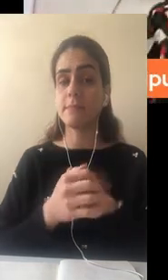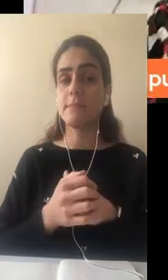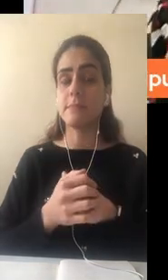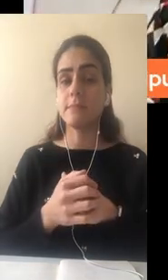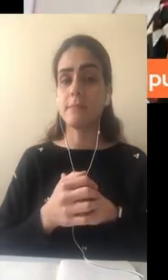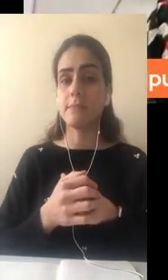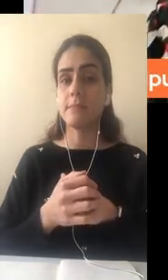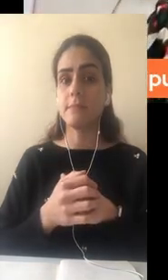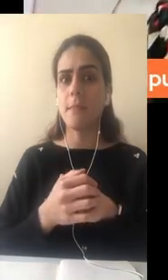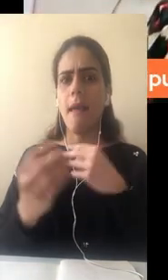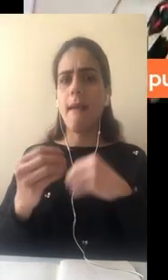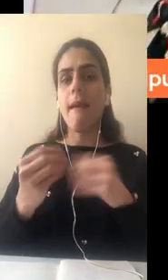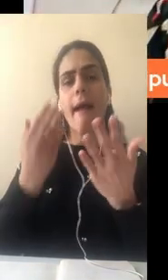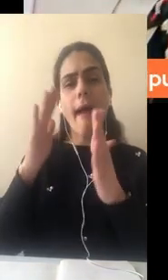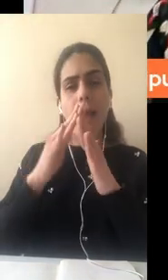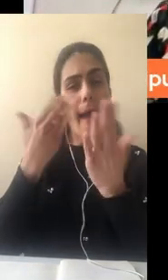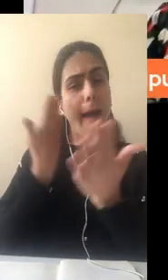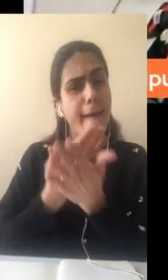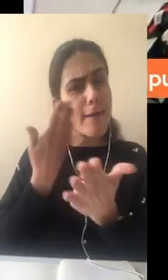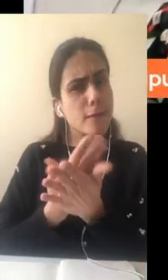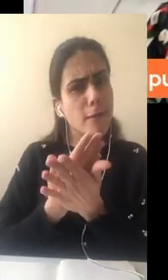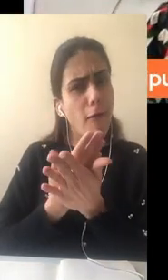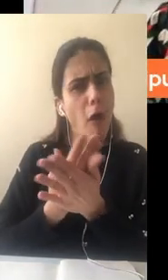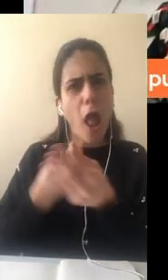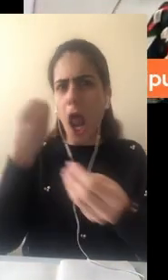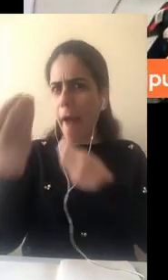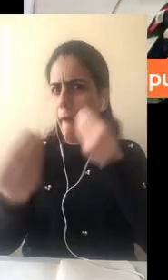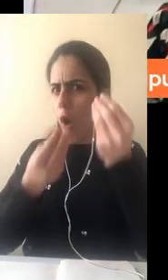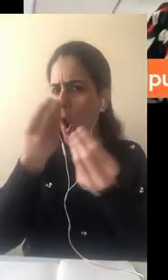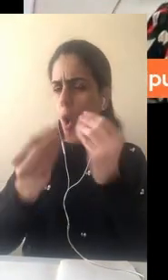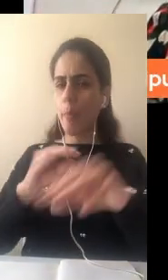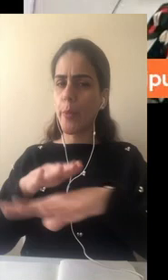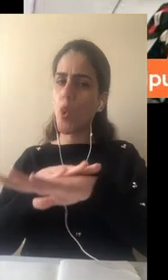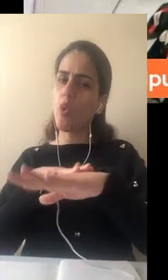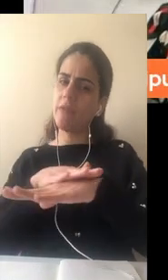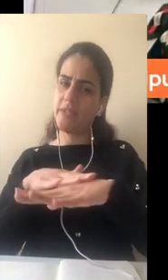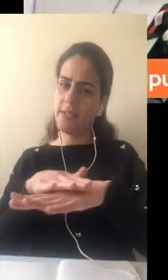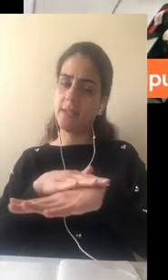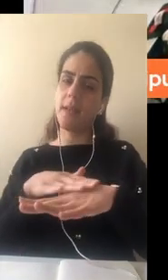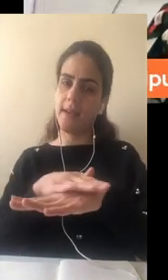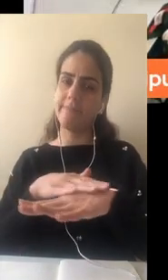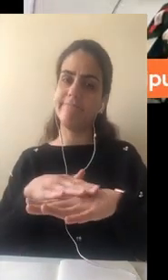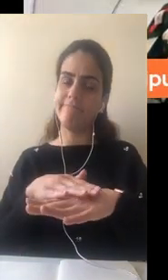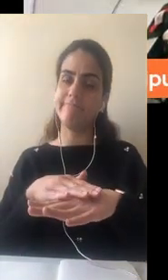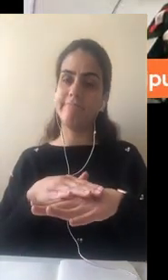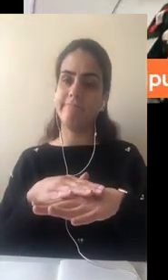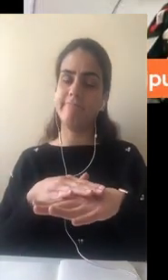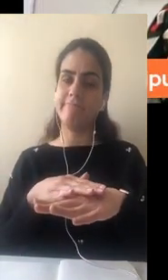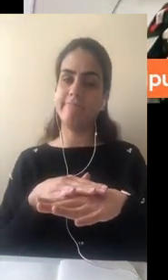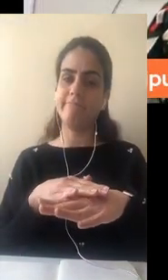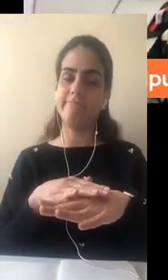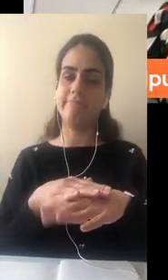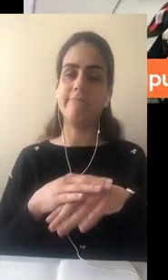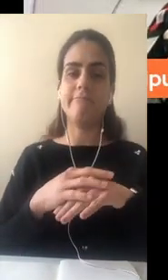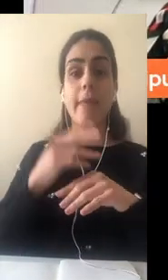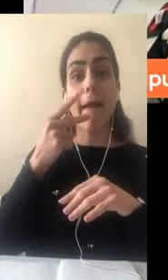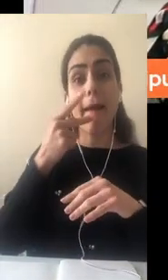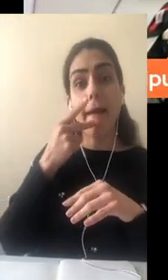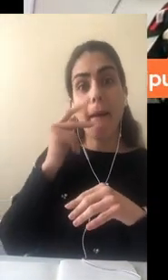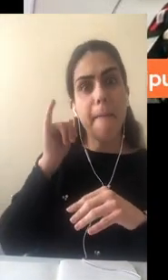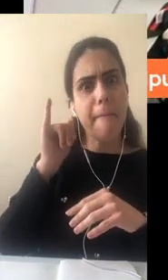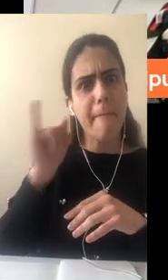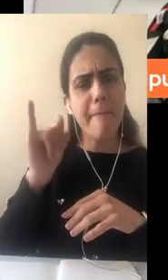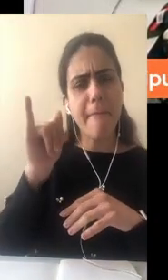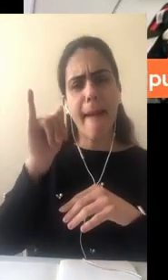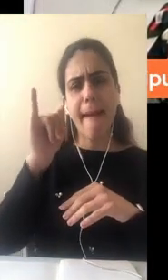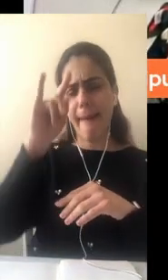sequência, como falar isso em relação à escola, como se posicionar, né, com a autoridade de pais que eles têm,